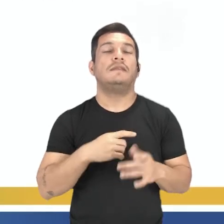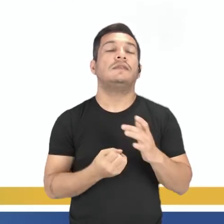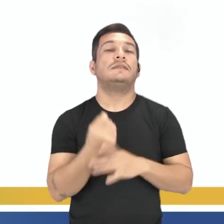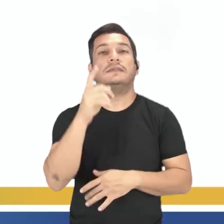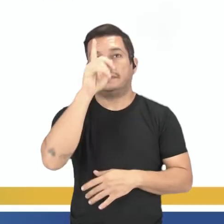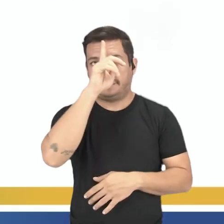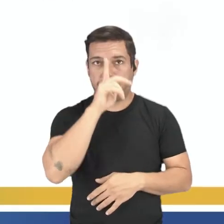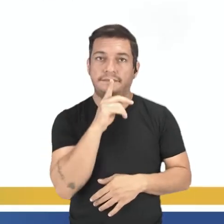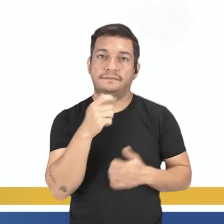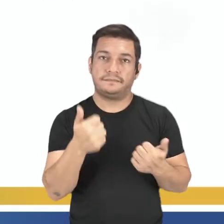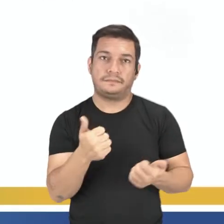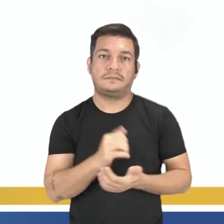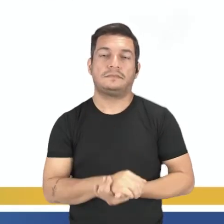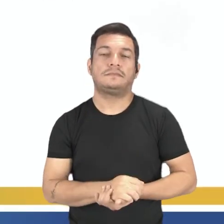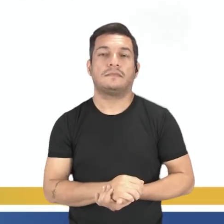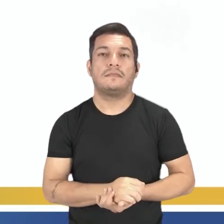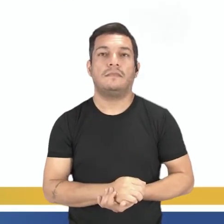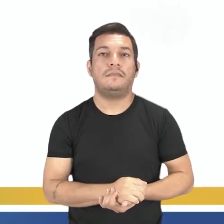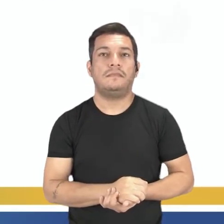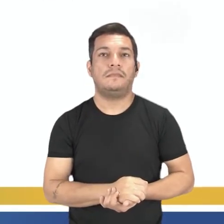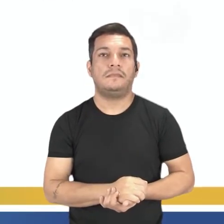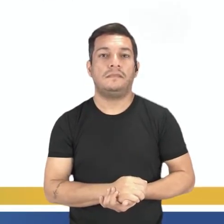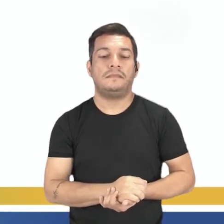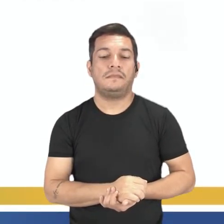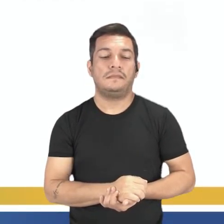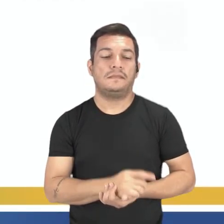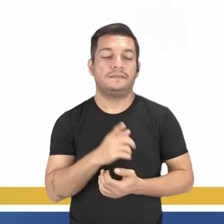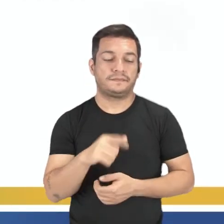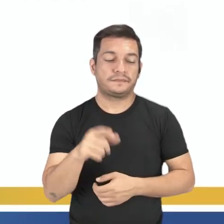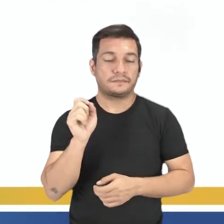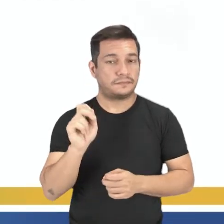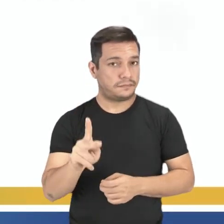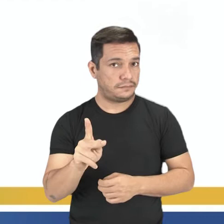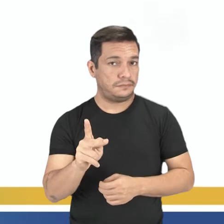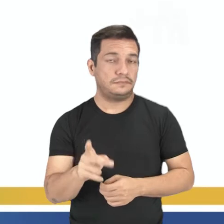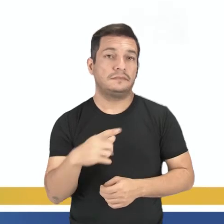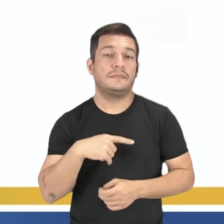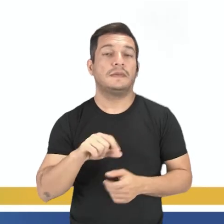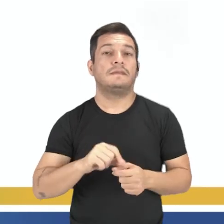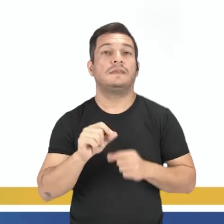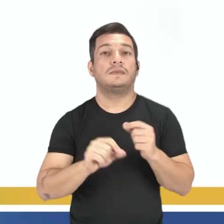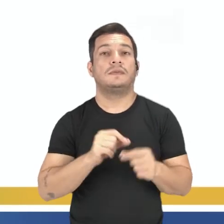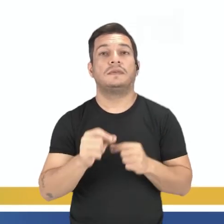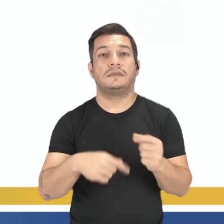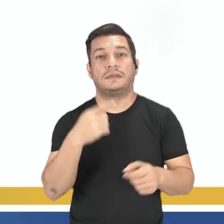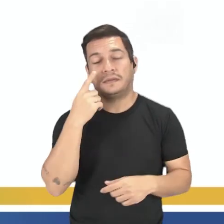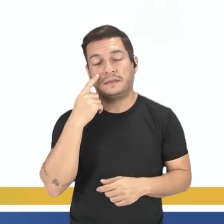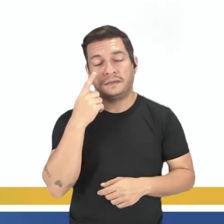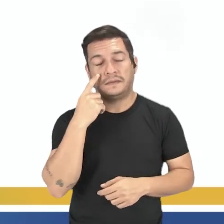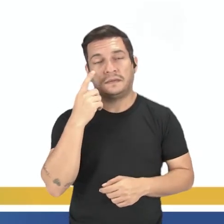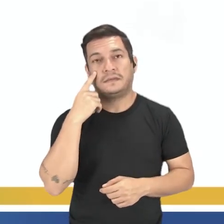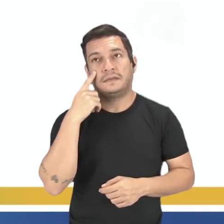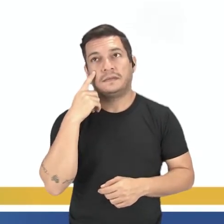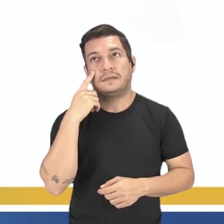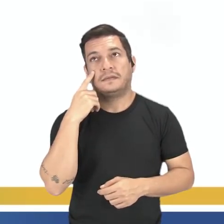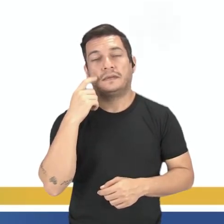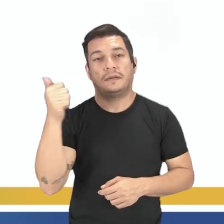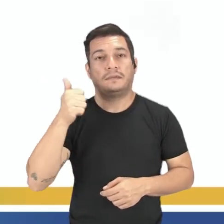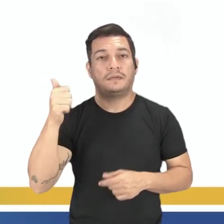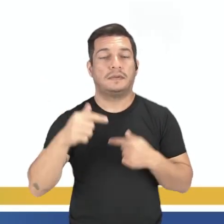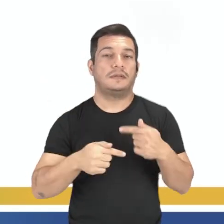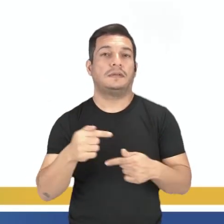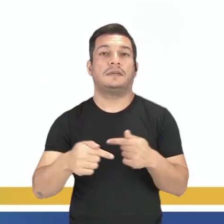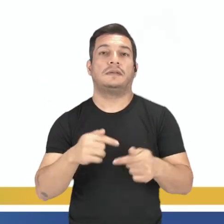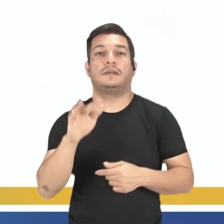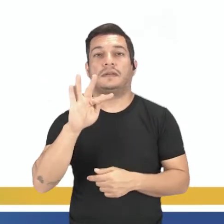bem? Aí até então ele, ok. O que ele fez? Ele pegou essa primeira